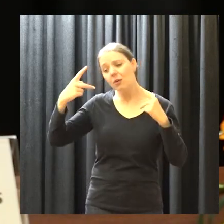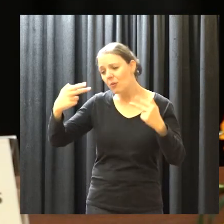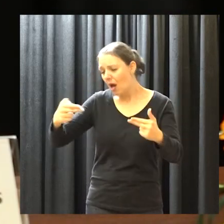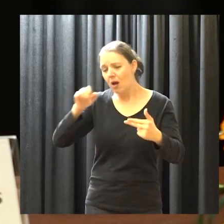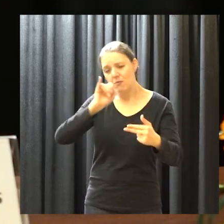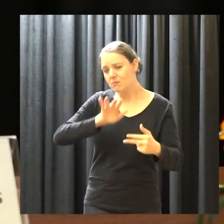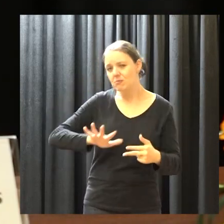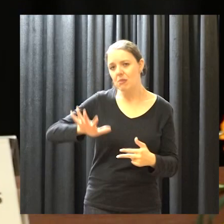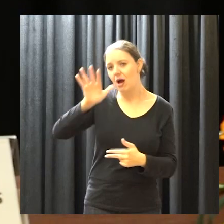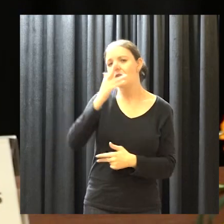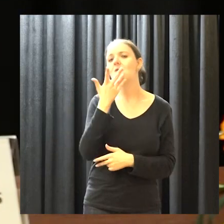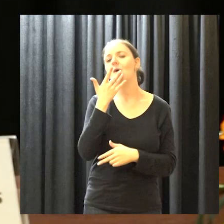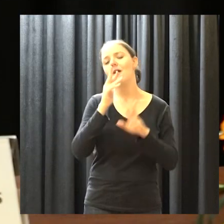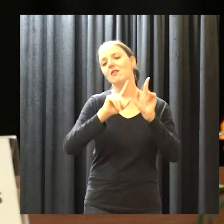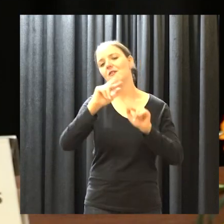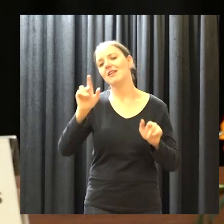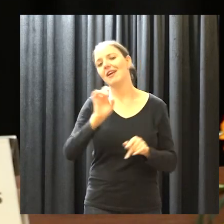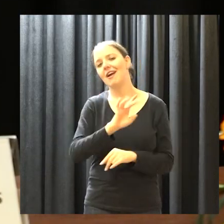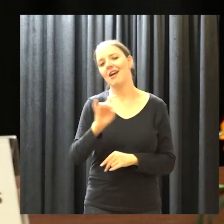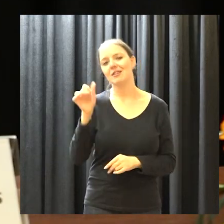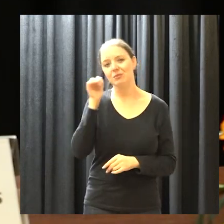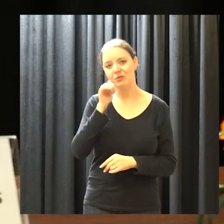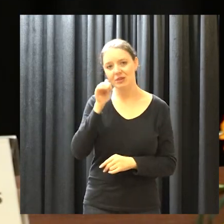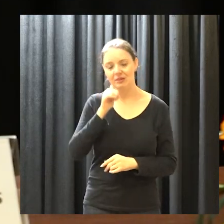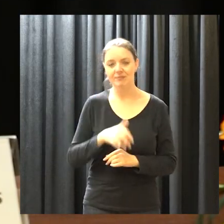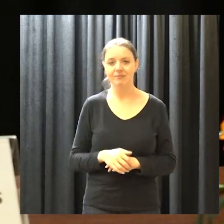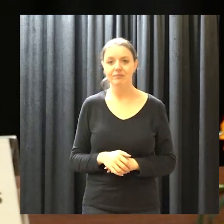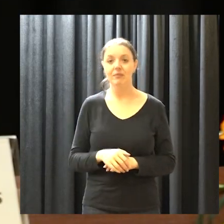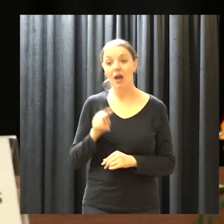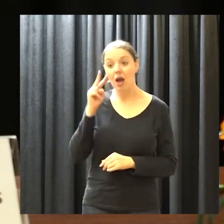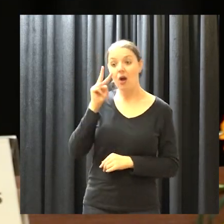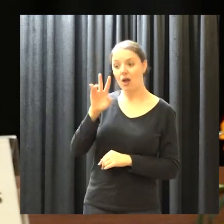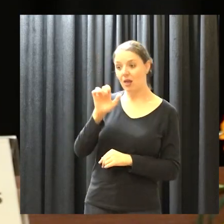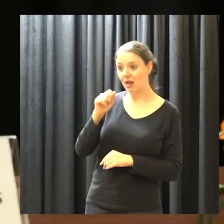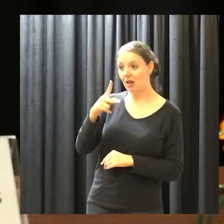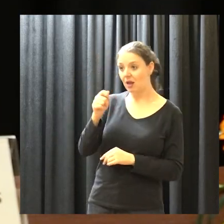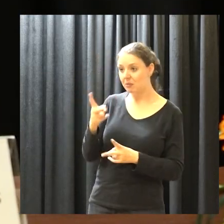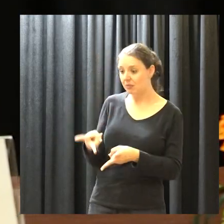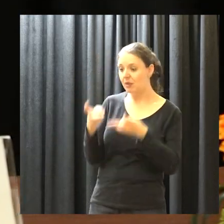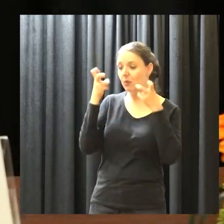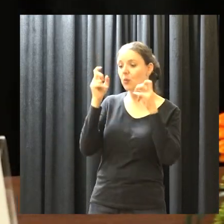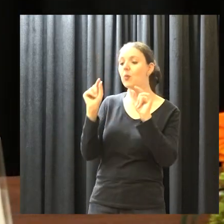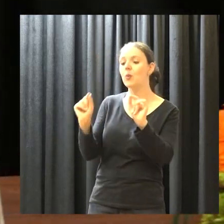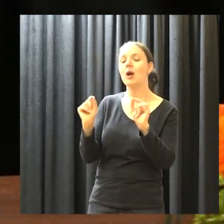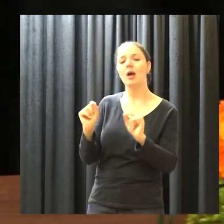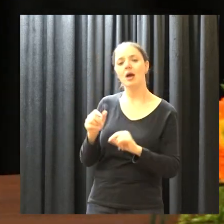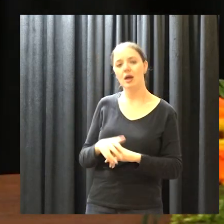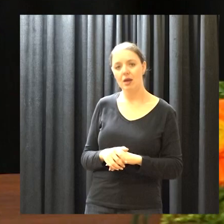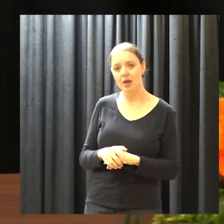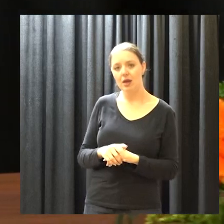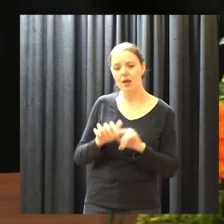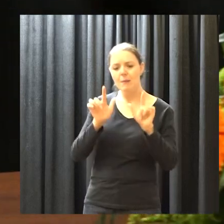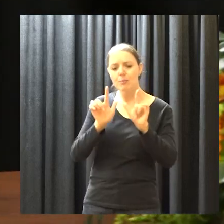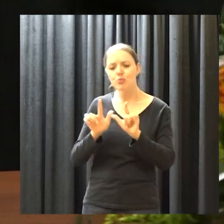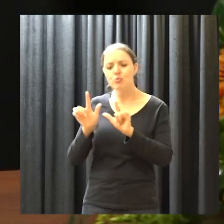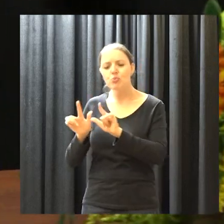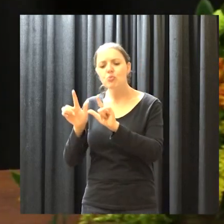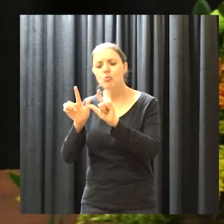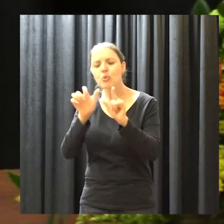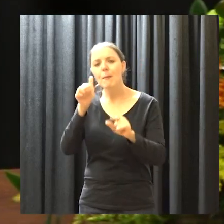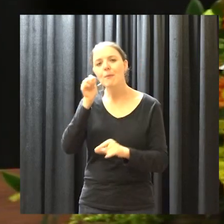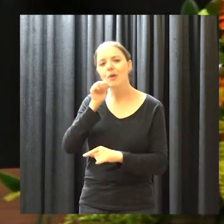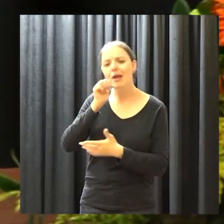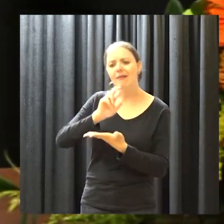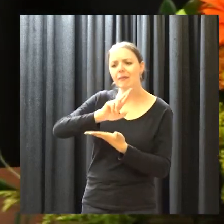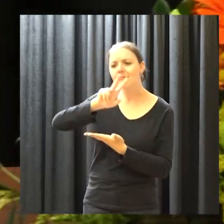com cores diversas. O que a gente logo nota ao olhar essas imagens é que essas mulheres são, como eu disse, bastante